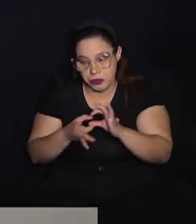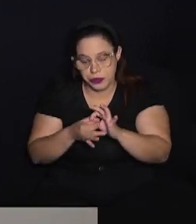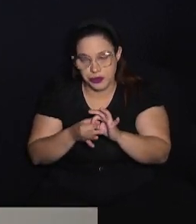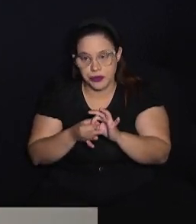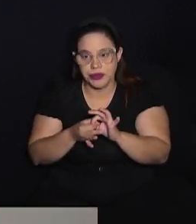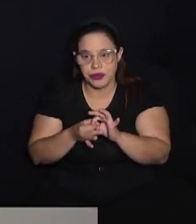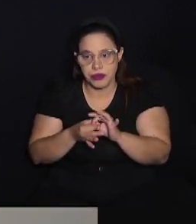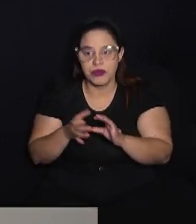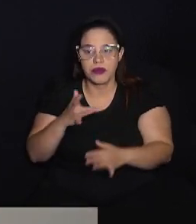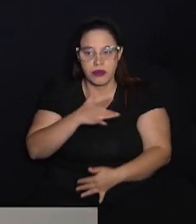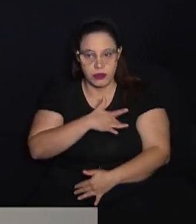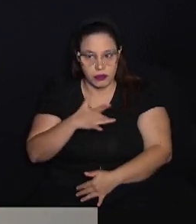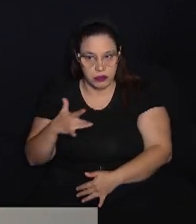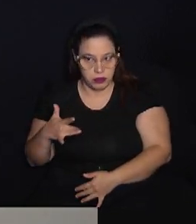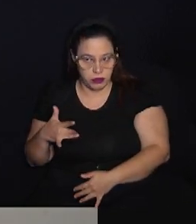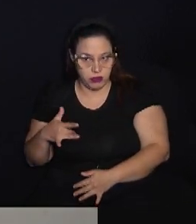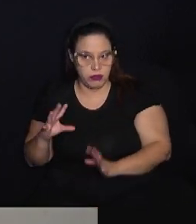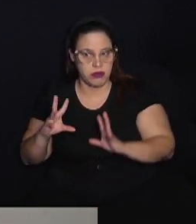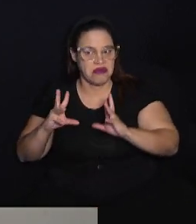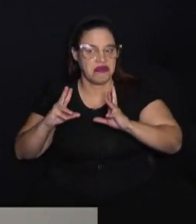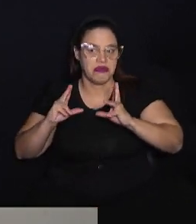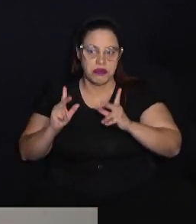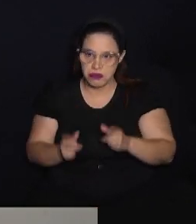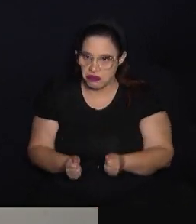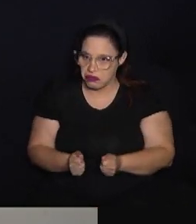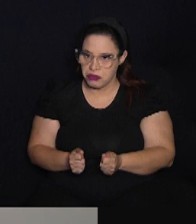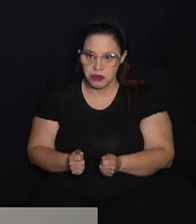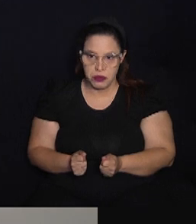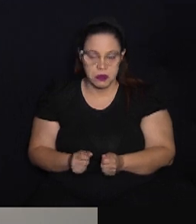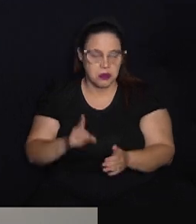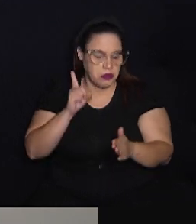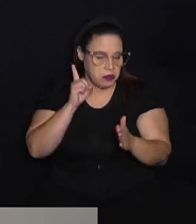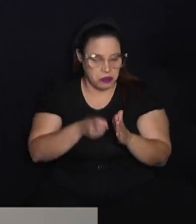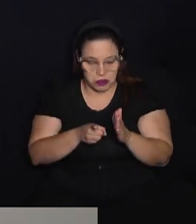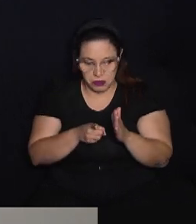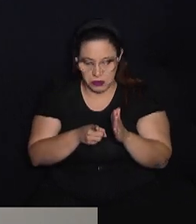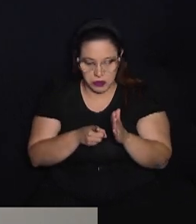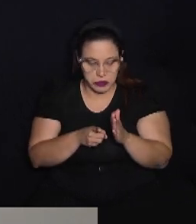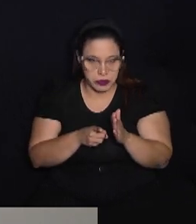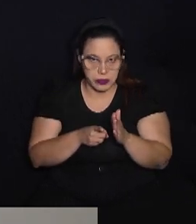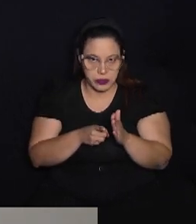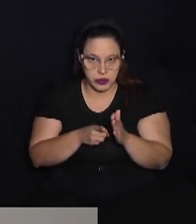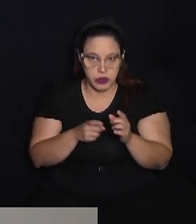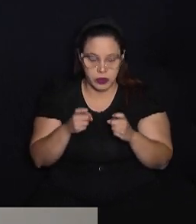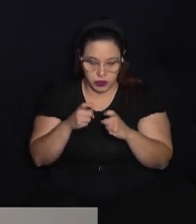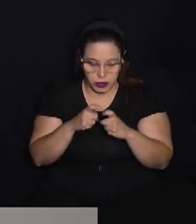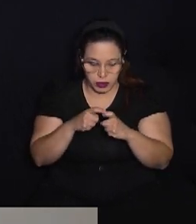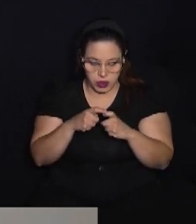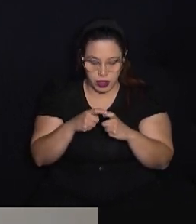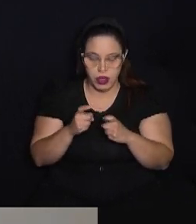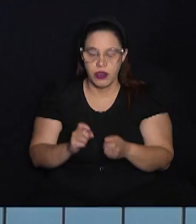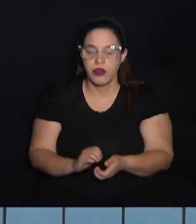rastrear a saúde do paciente como no geral. Mas o diagnóstico do vitiligo é um diagnóstico clínico mesmo.